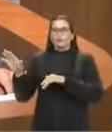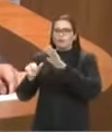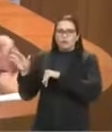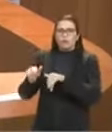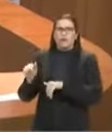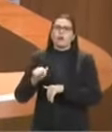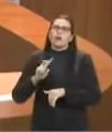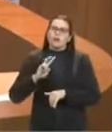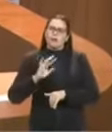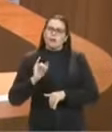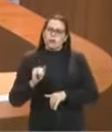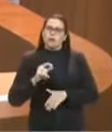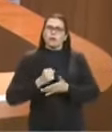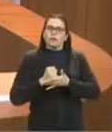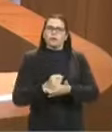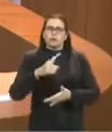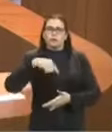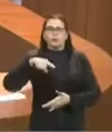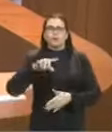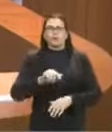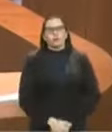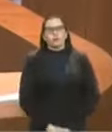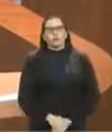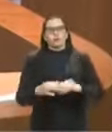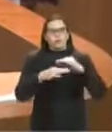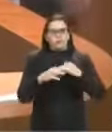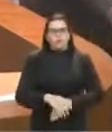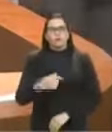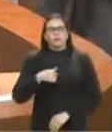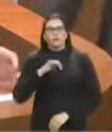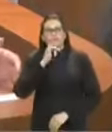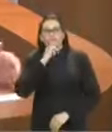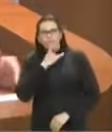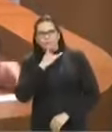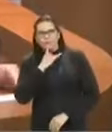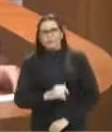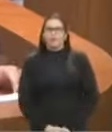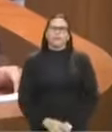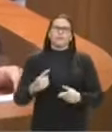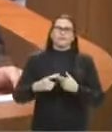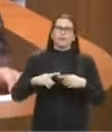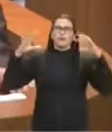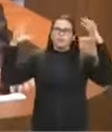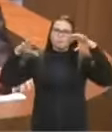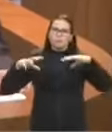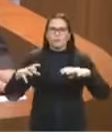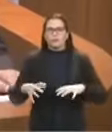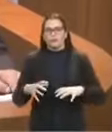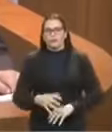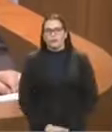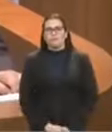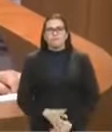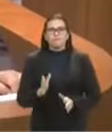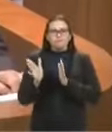as medidas cabíveis. E a gente fica triste, porque se trata-se de um fenômeno natural, né, desse